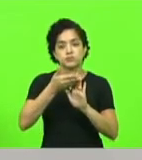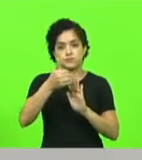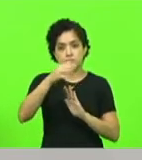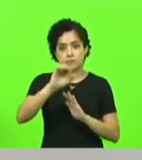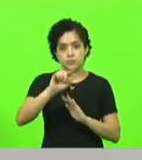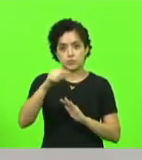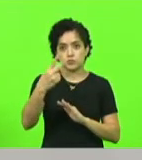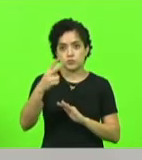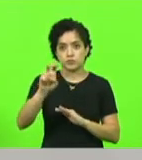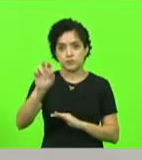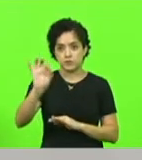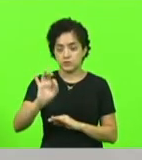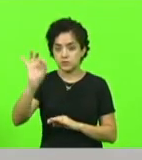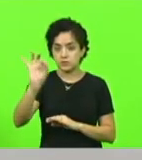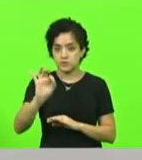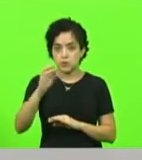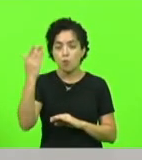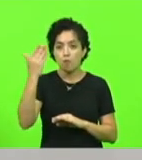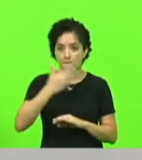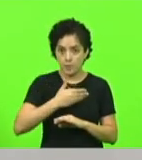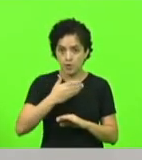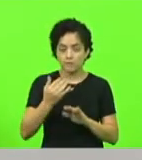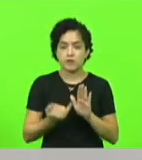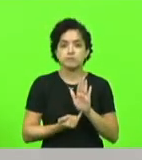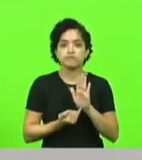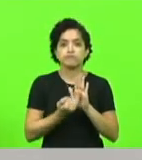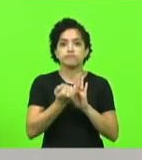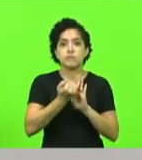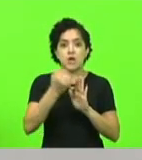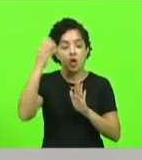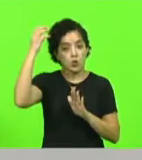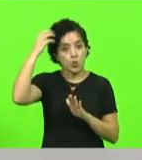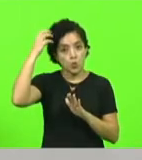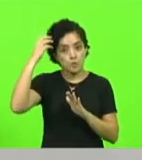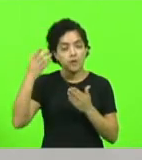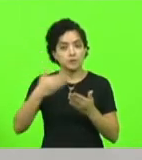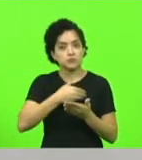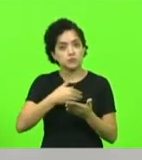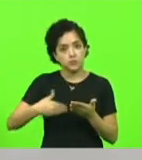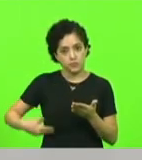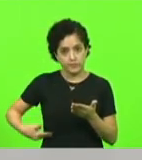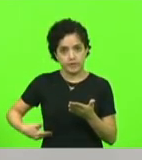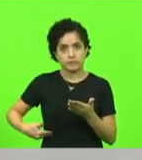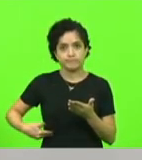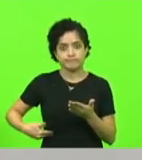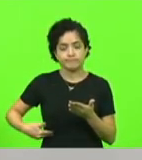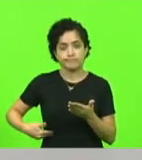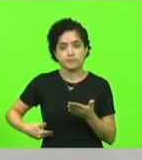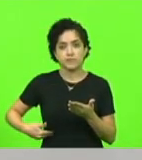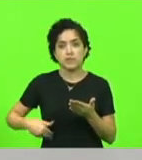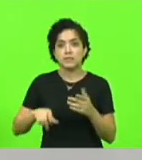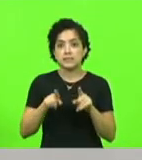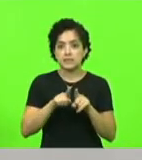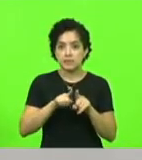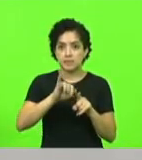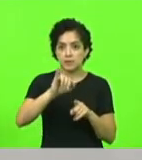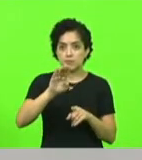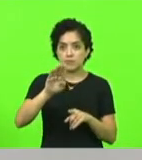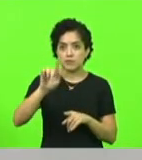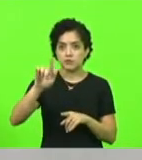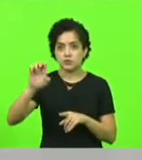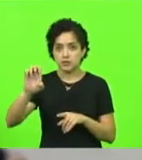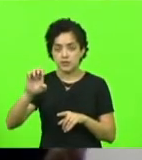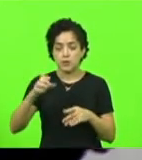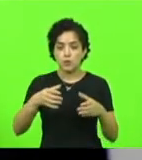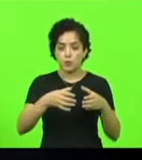meses, comprova que a inflação é culpa direta do atual governo. De acordo com o IBGE, dos 9 grupos de